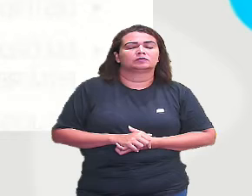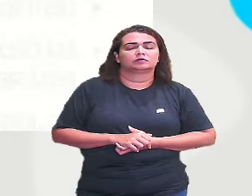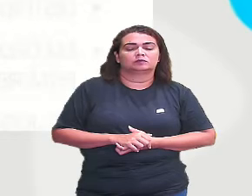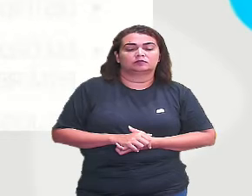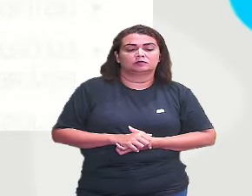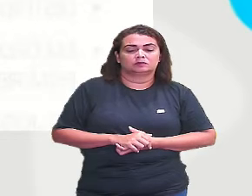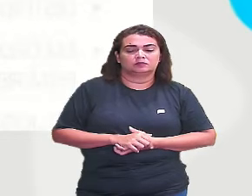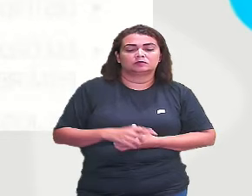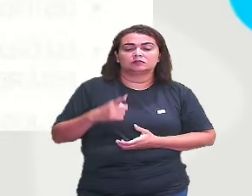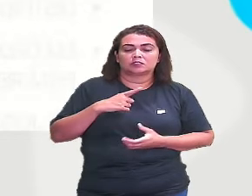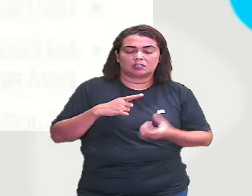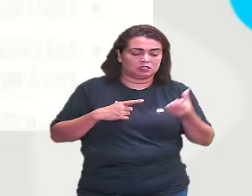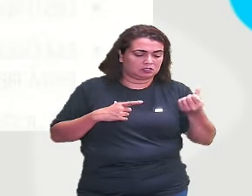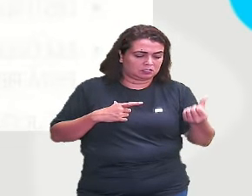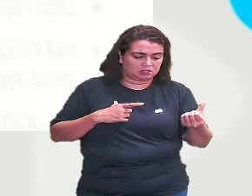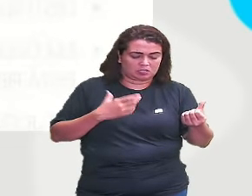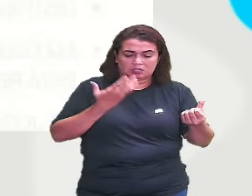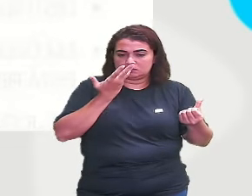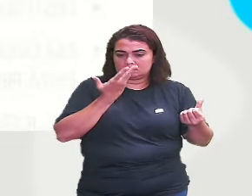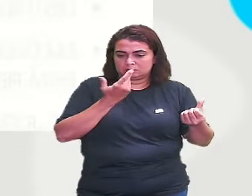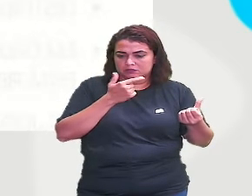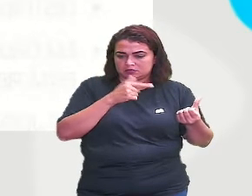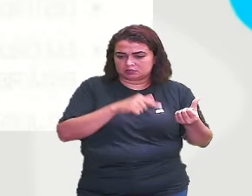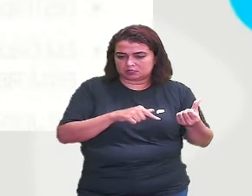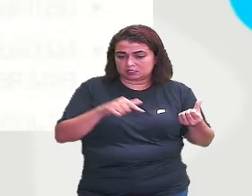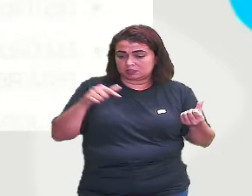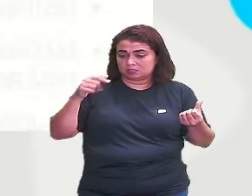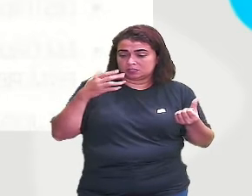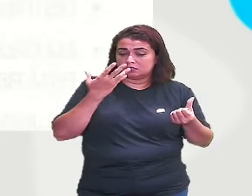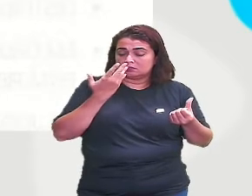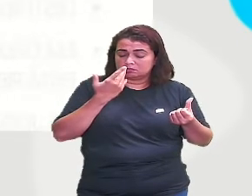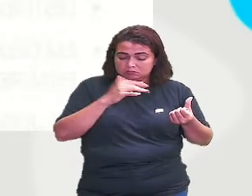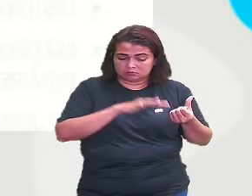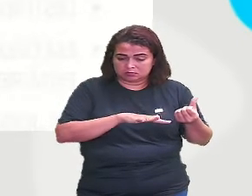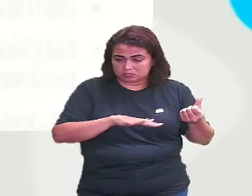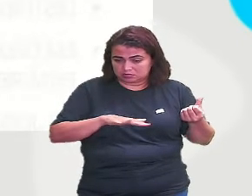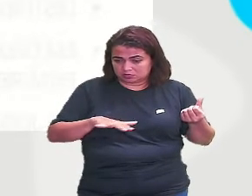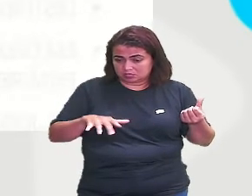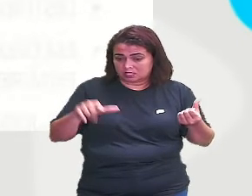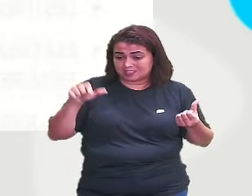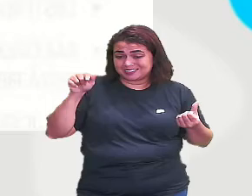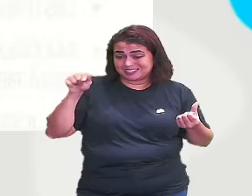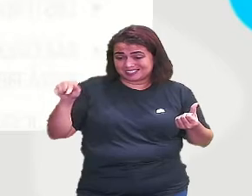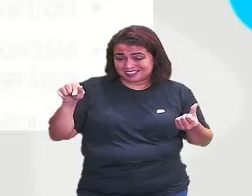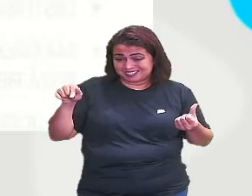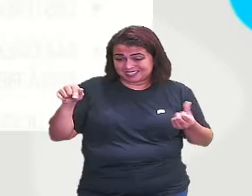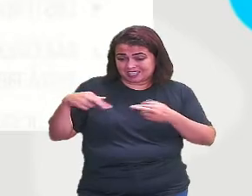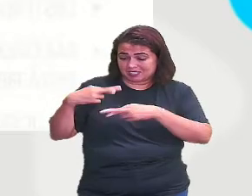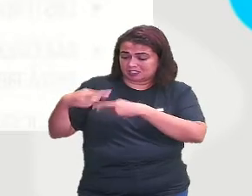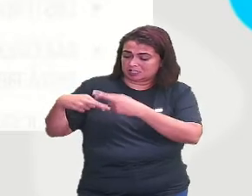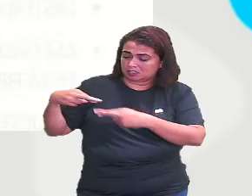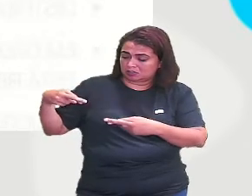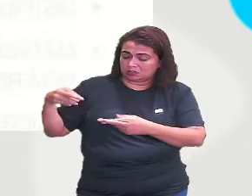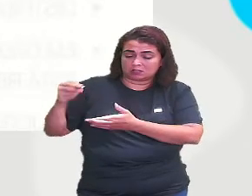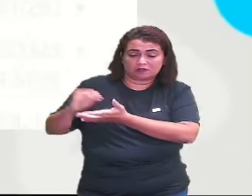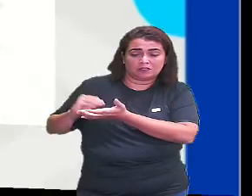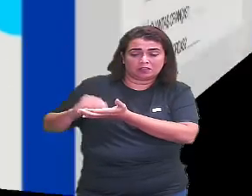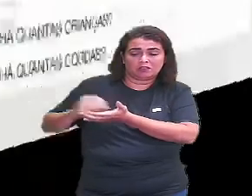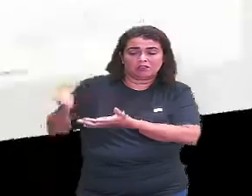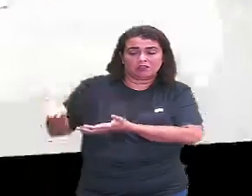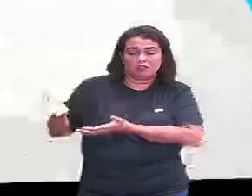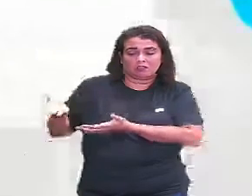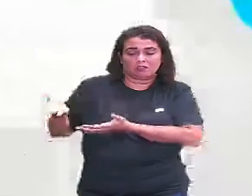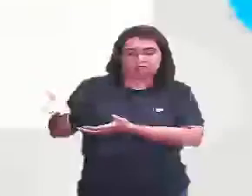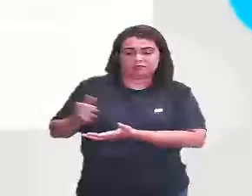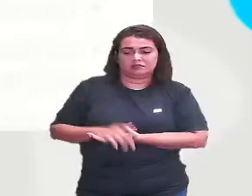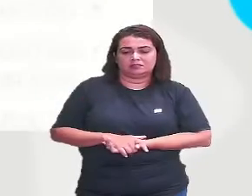Tem 6 crianças e 7 cordas. Sobrou uma corda, então a quantidade não foi igual, tá certo?